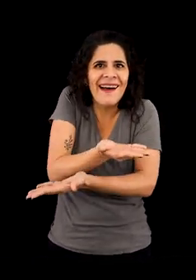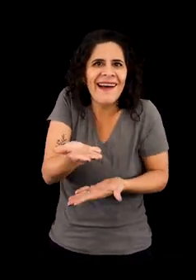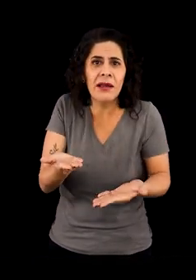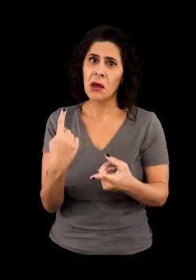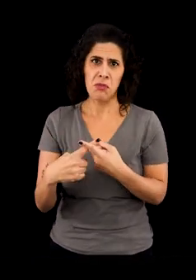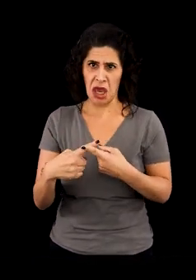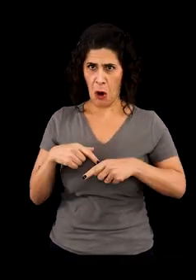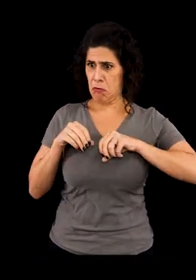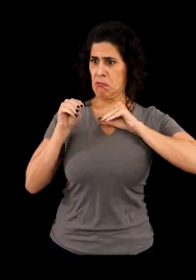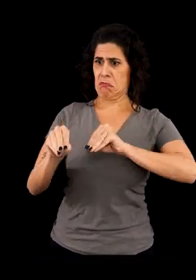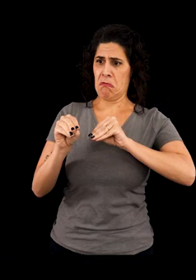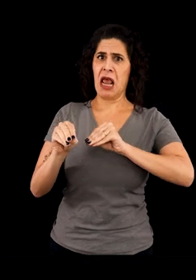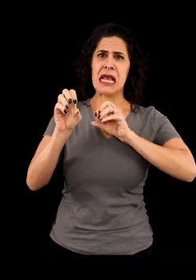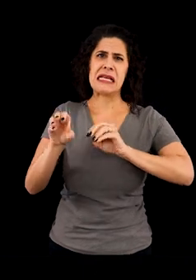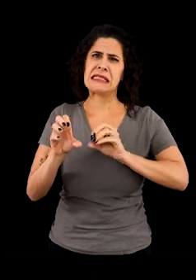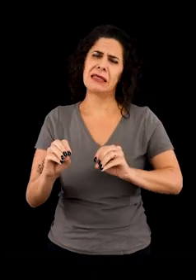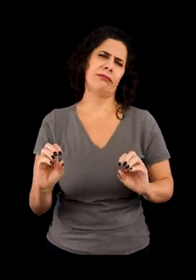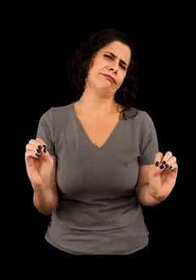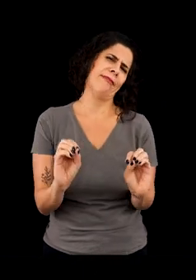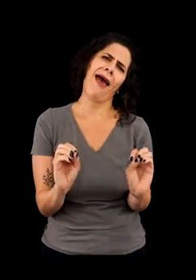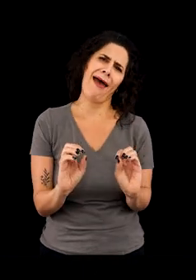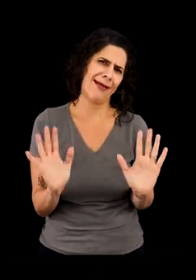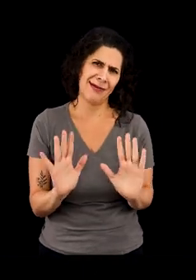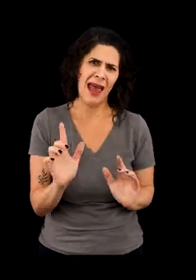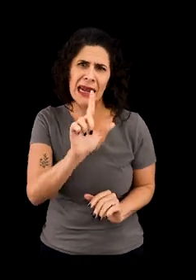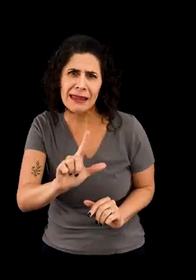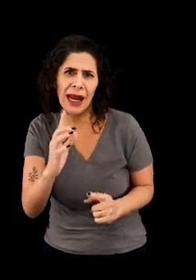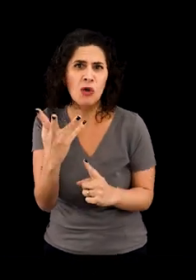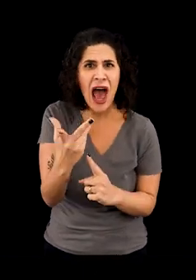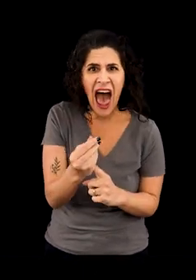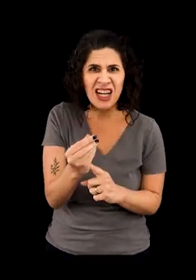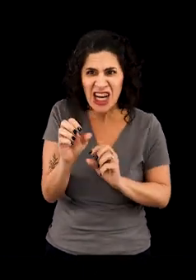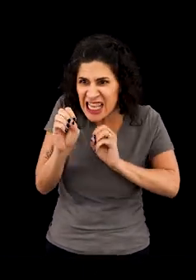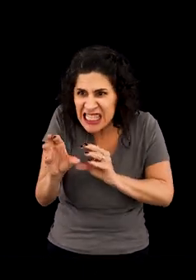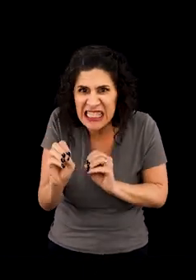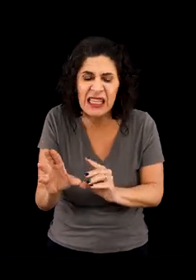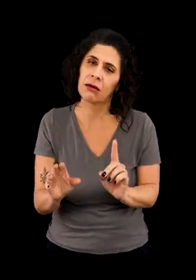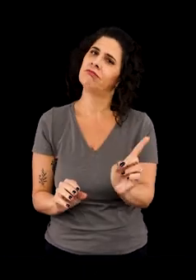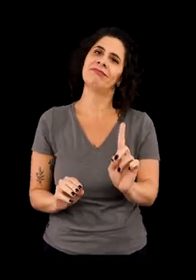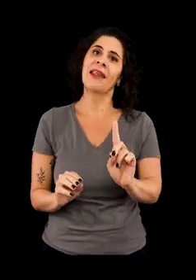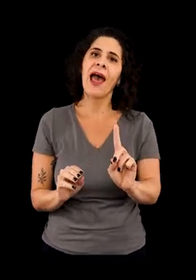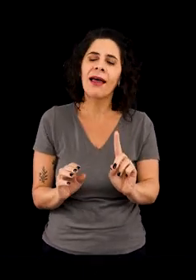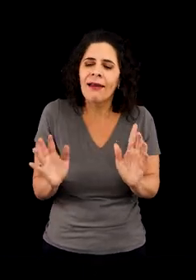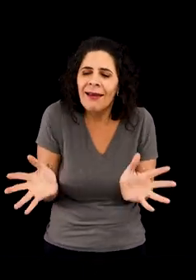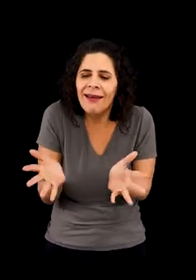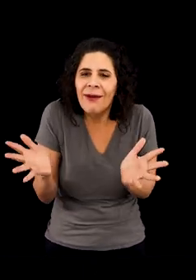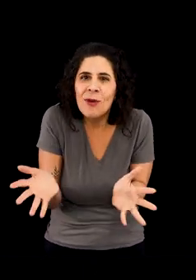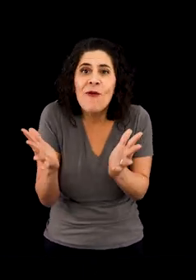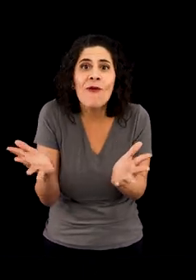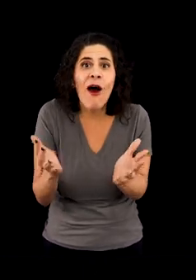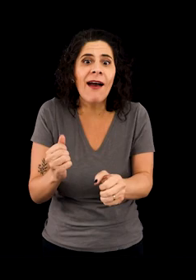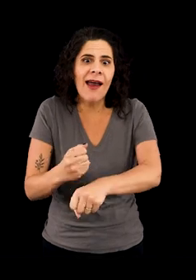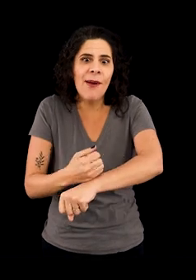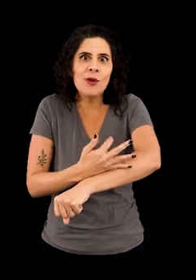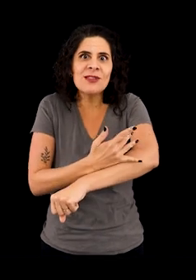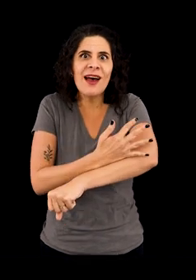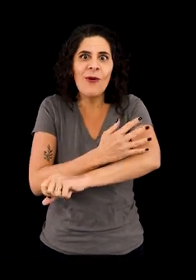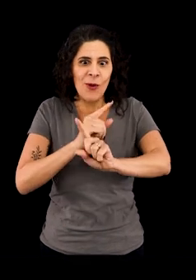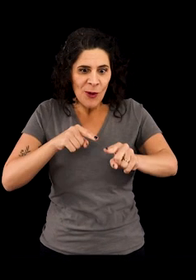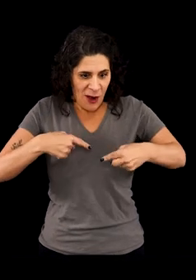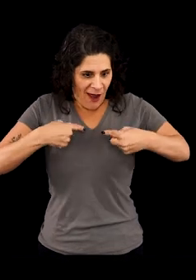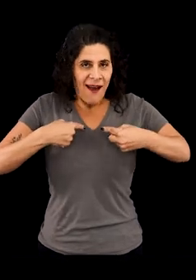ensino nada. A literatura e a arte não ensina nada. Ela cutuca as emoções, ela te